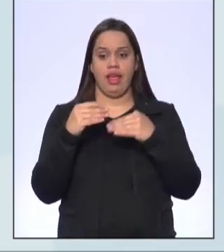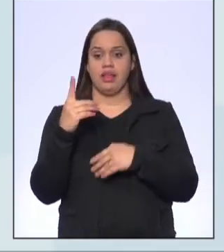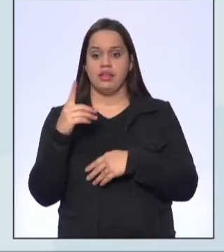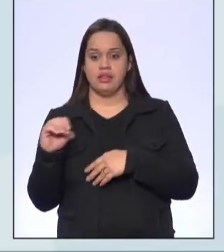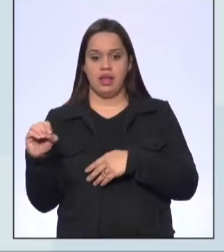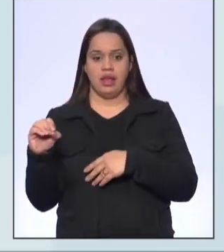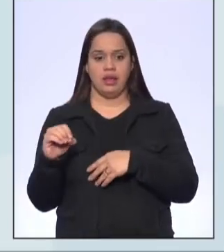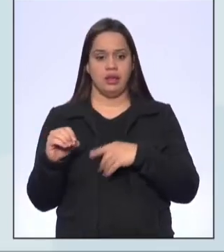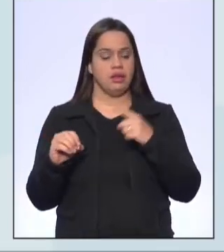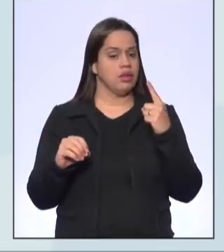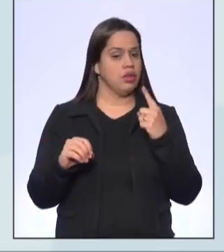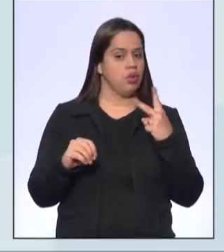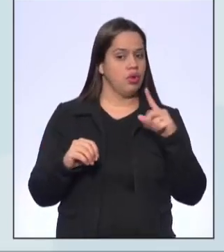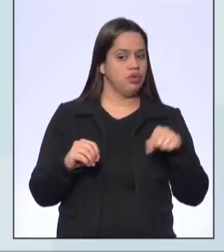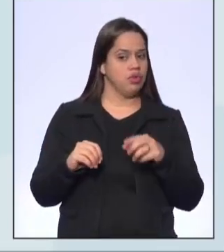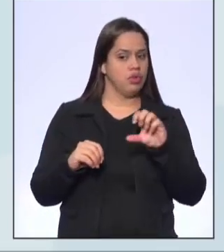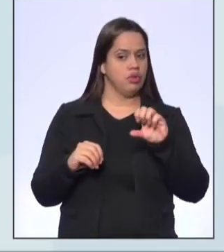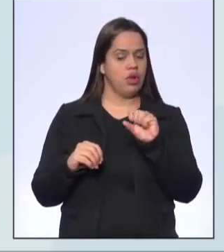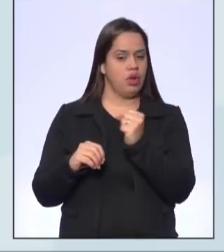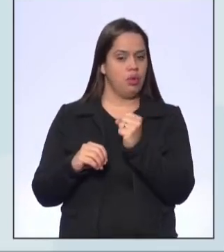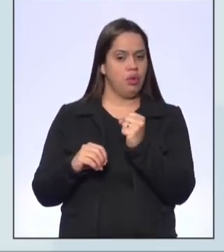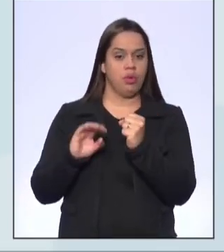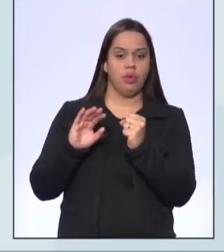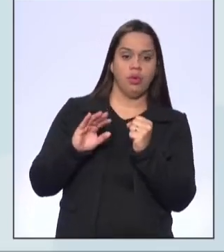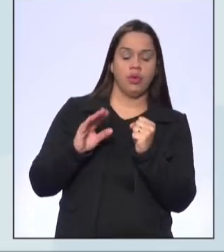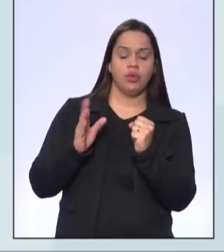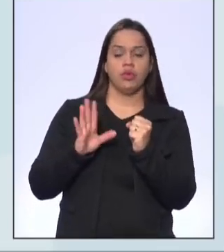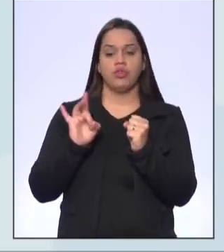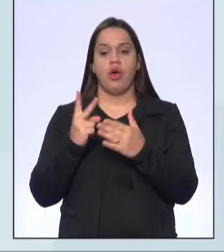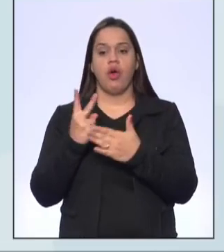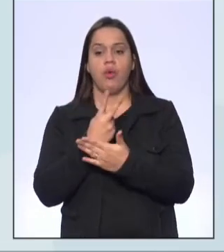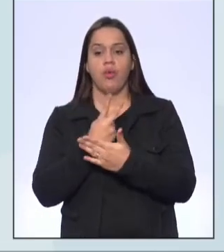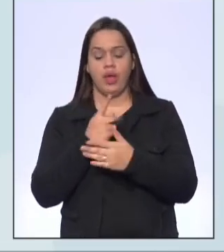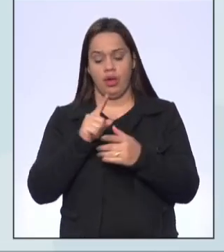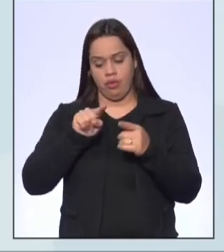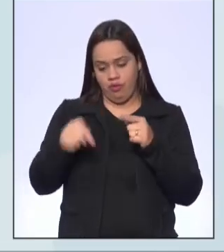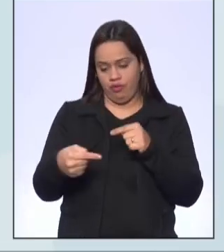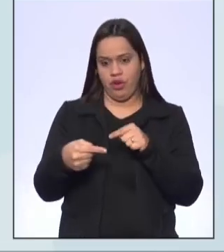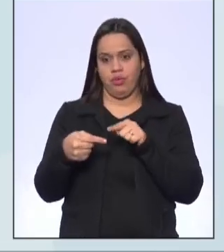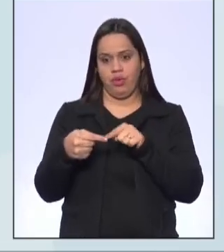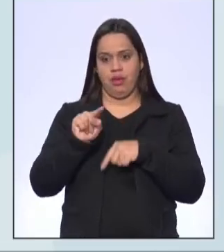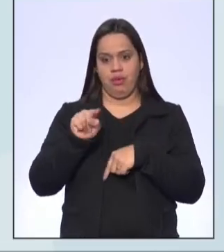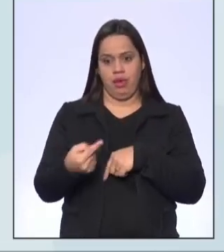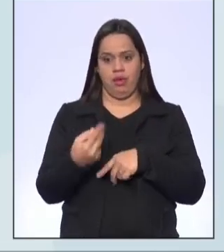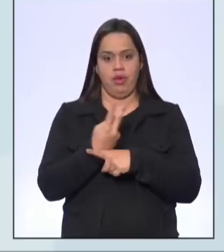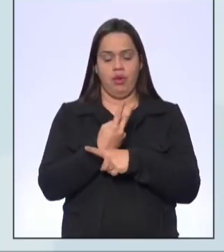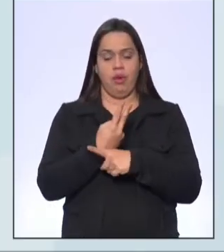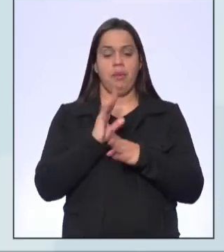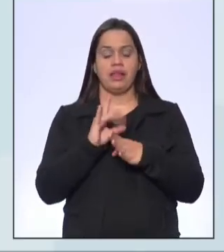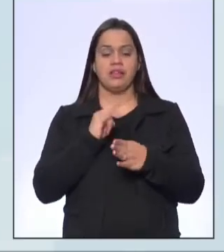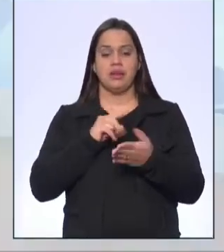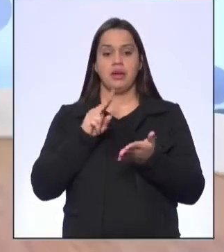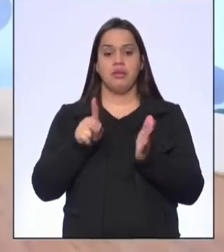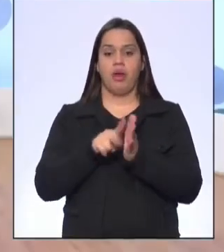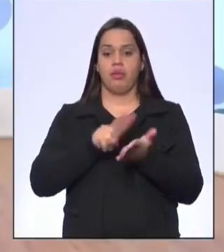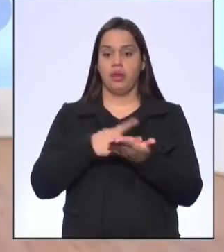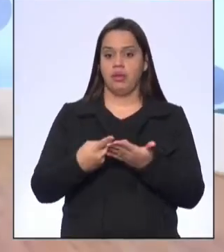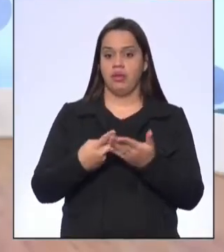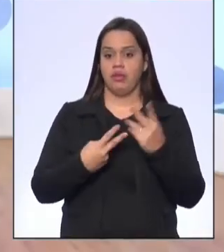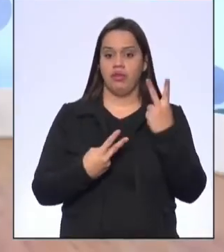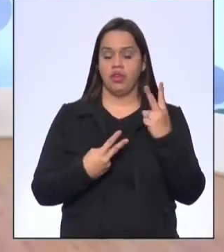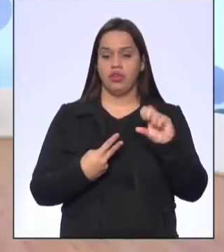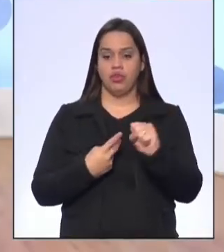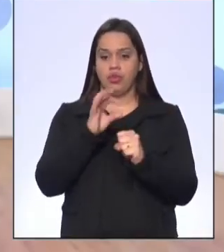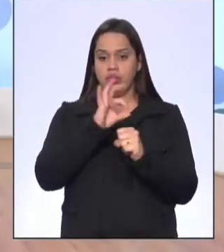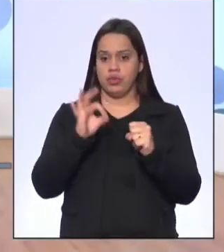e 28%, 28 seria, né? Ali foi só o erro da casa decimal, né? Mas se fosse pela interpretação, o 28%, sim, a